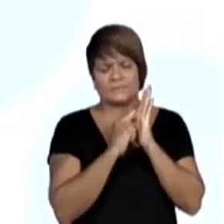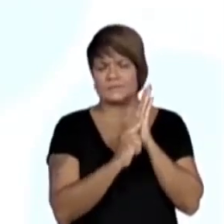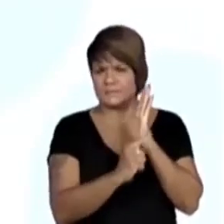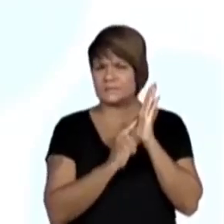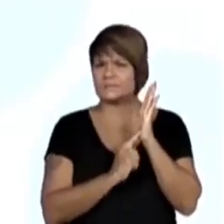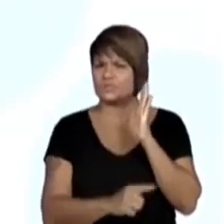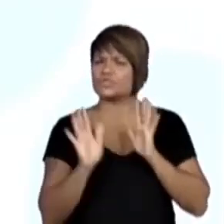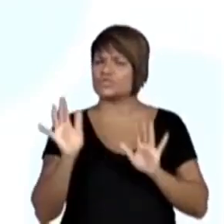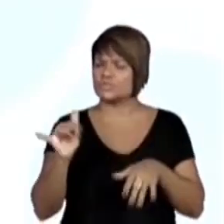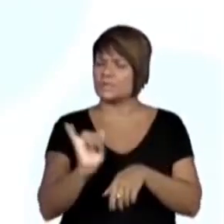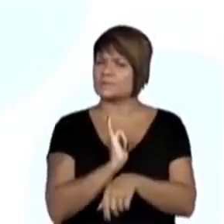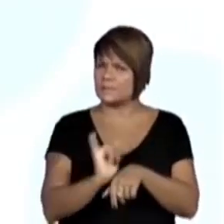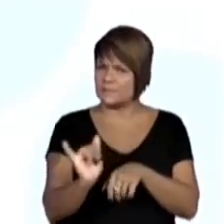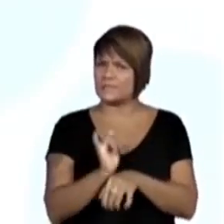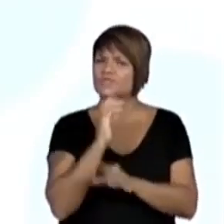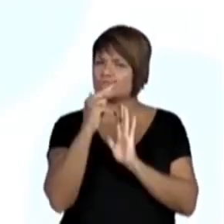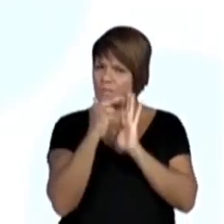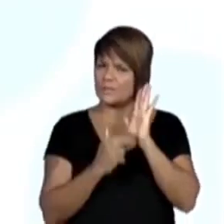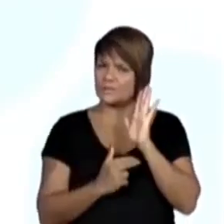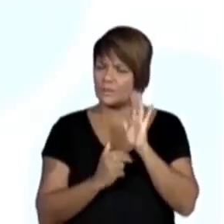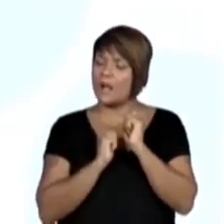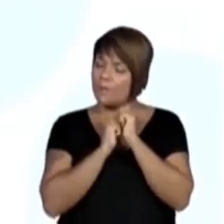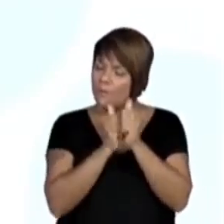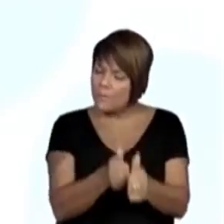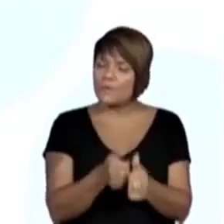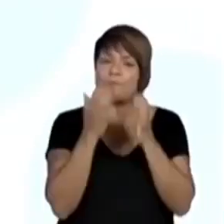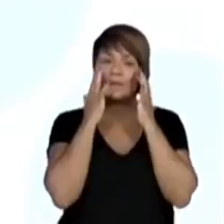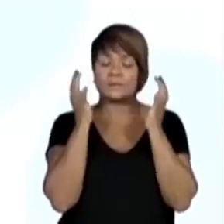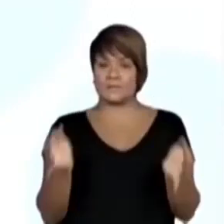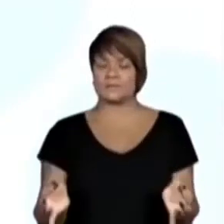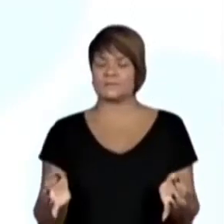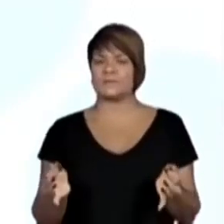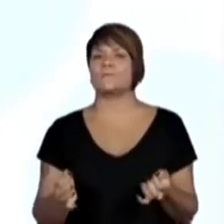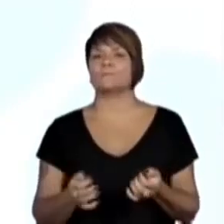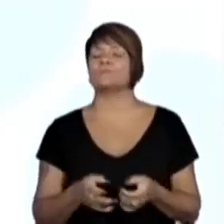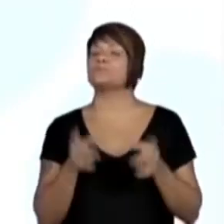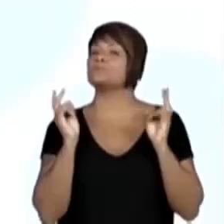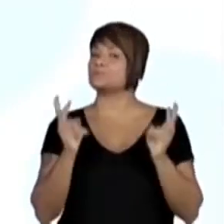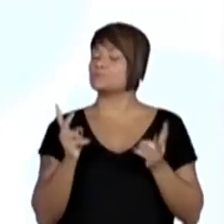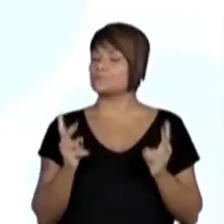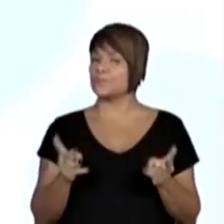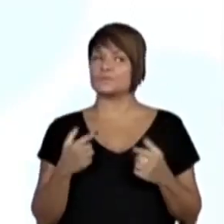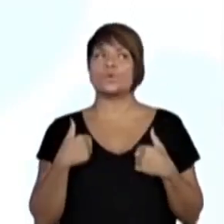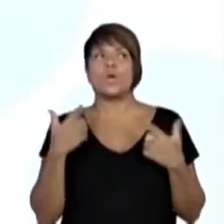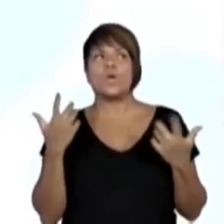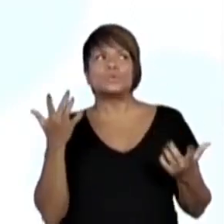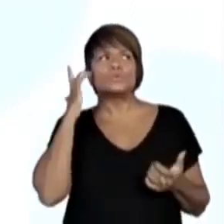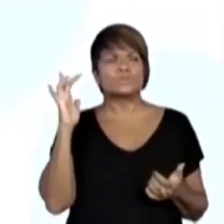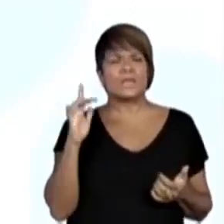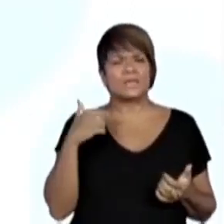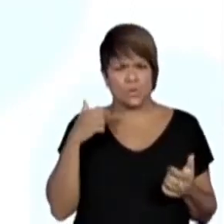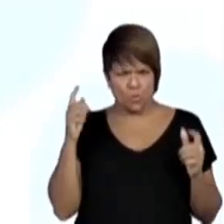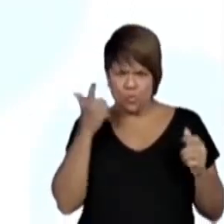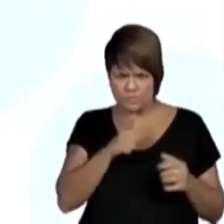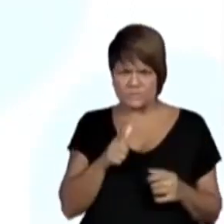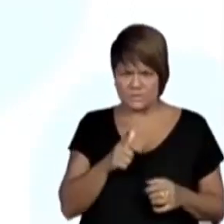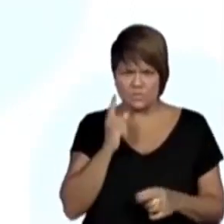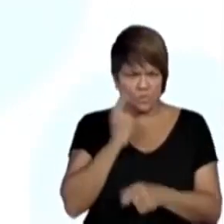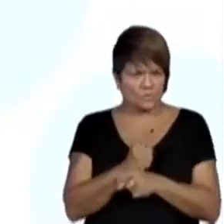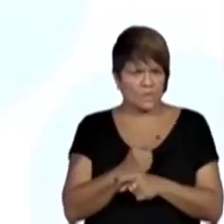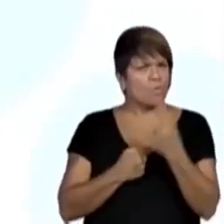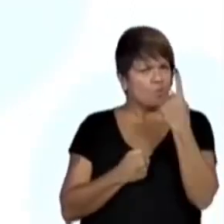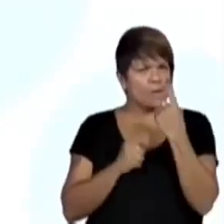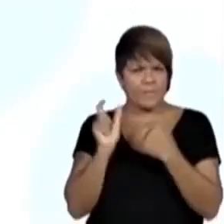fez as estratégias de leitura, acompanhou com muita atenção, mesmo se eu não sei todas as palavras, será que eu consigo localizar